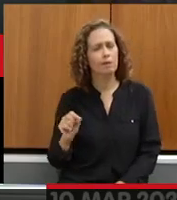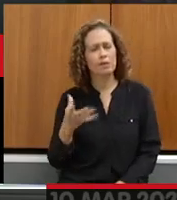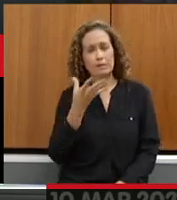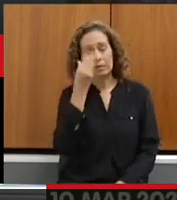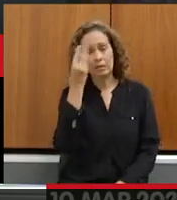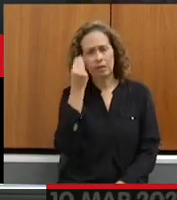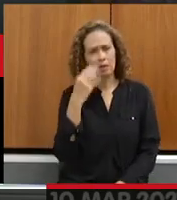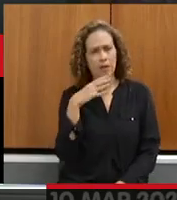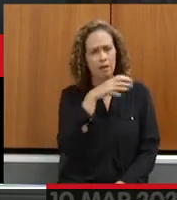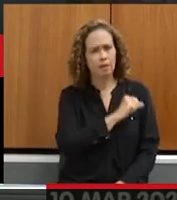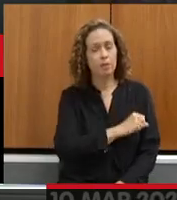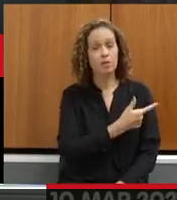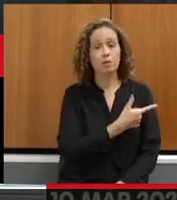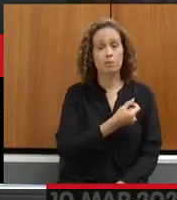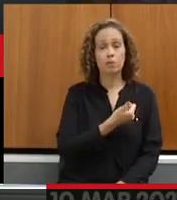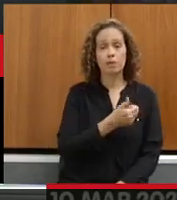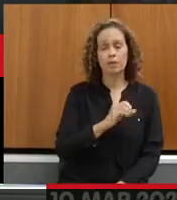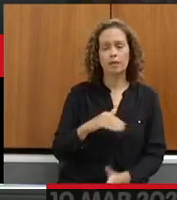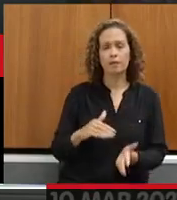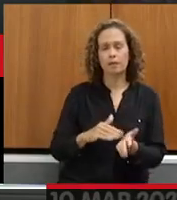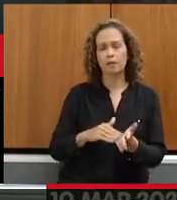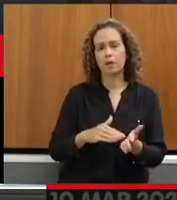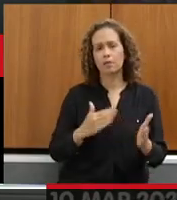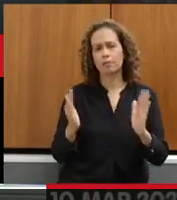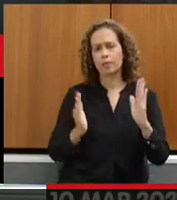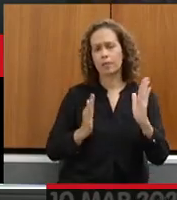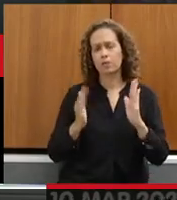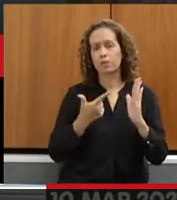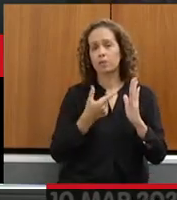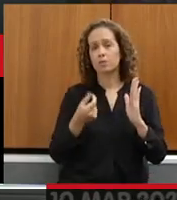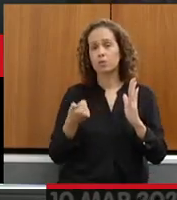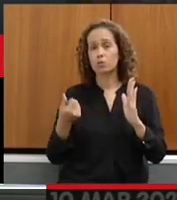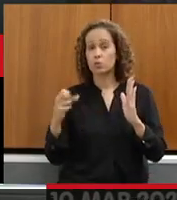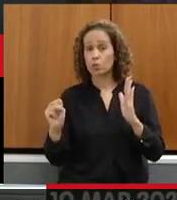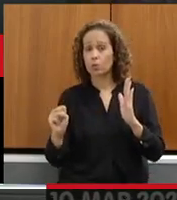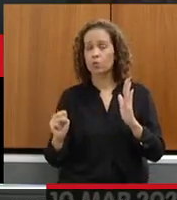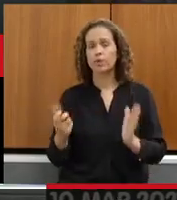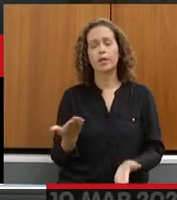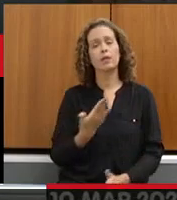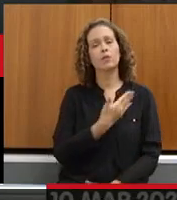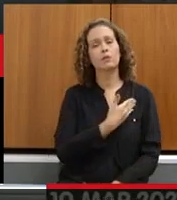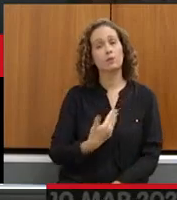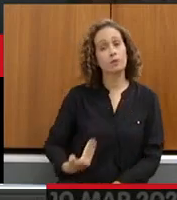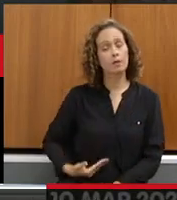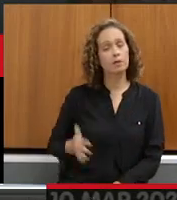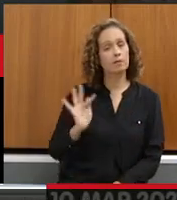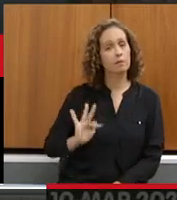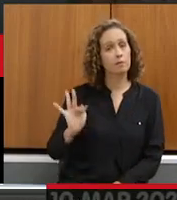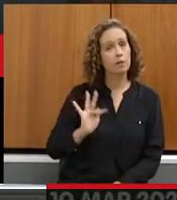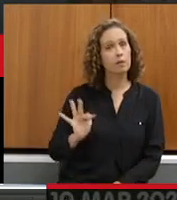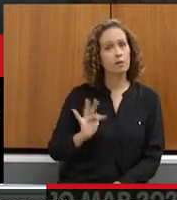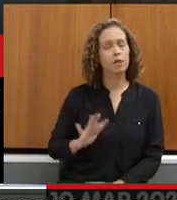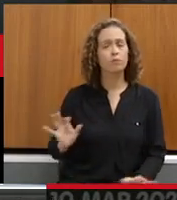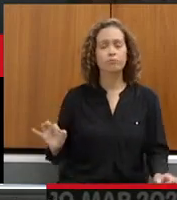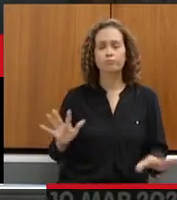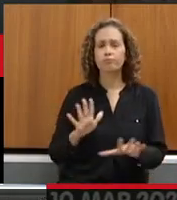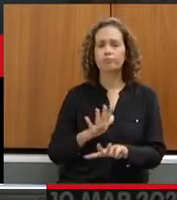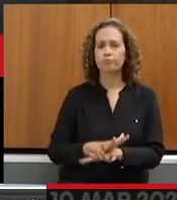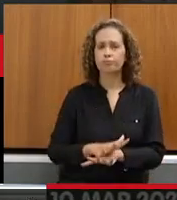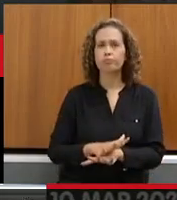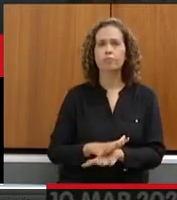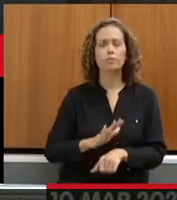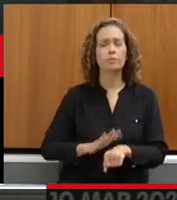de 2010 a 2018 no governo federal fechou se mais de 34 mil vezes